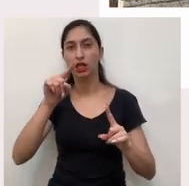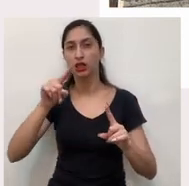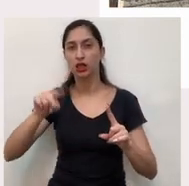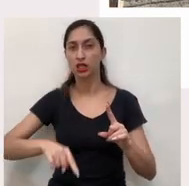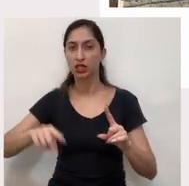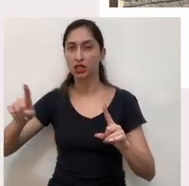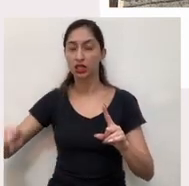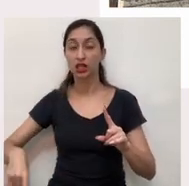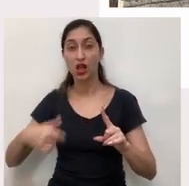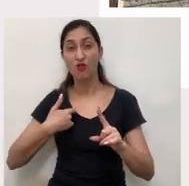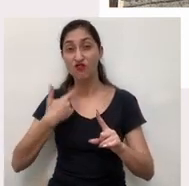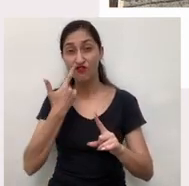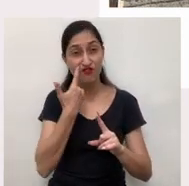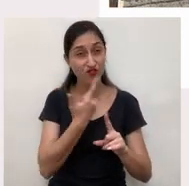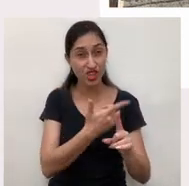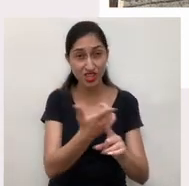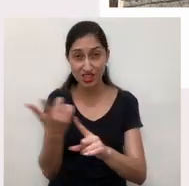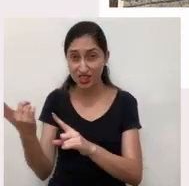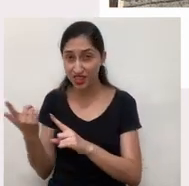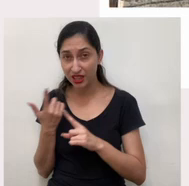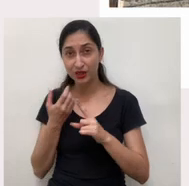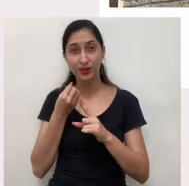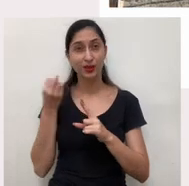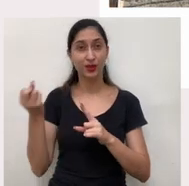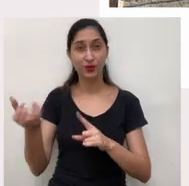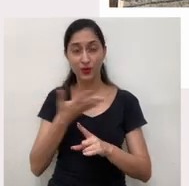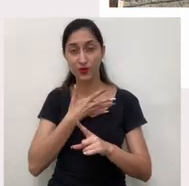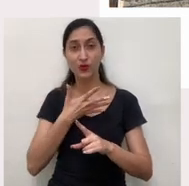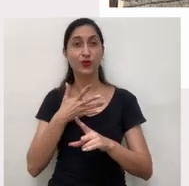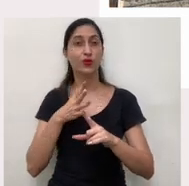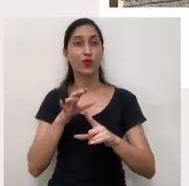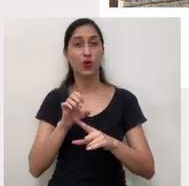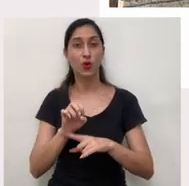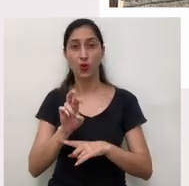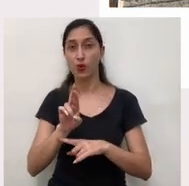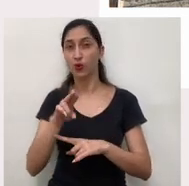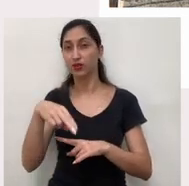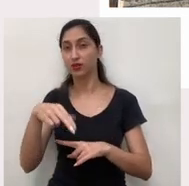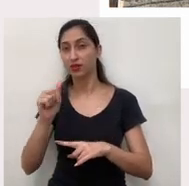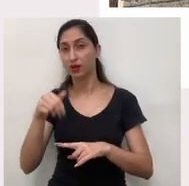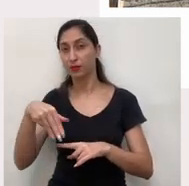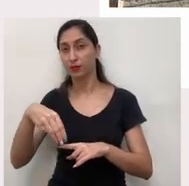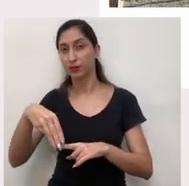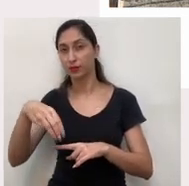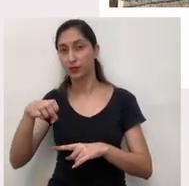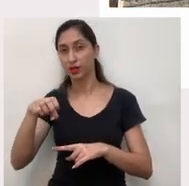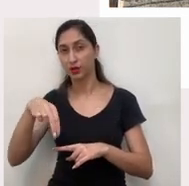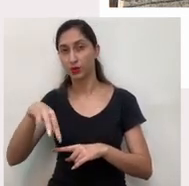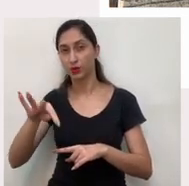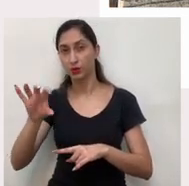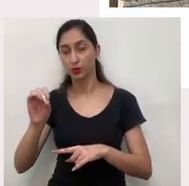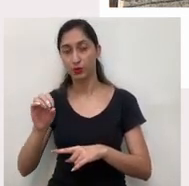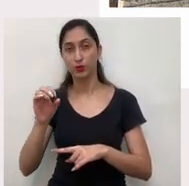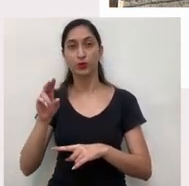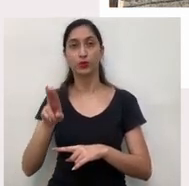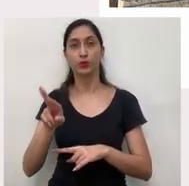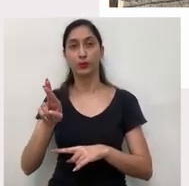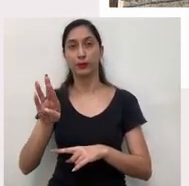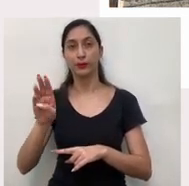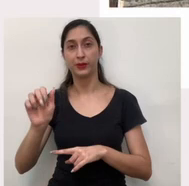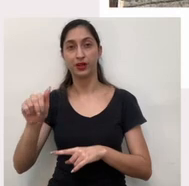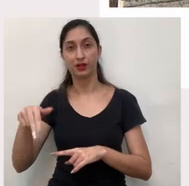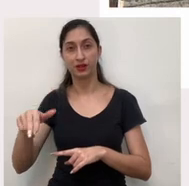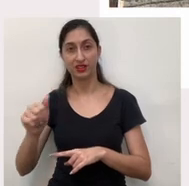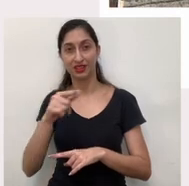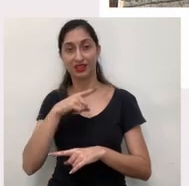Foi o que me encantou nessa nova paisagem ornamental urbana. Uma paisagem de cor, diferente